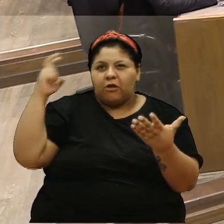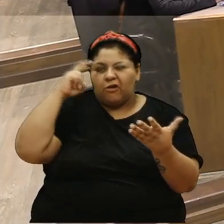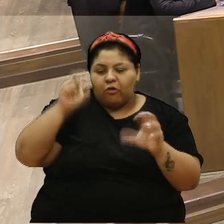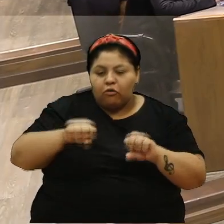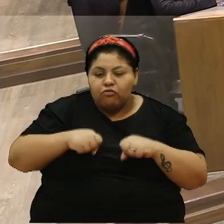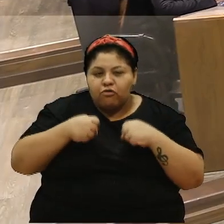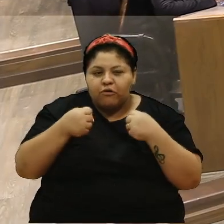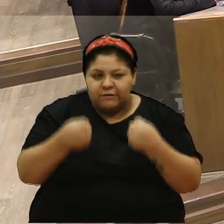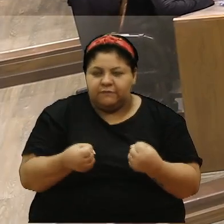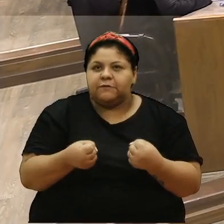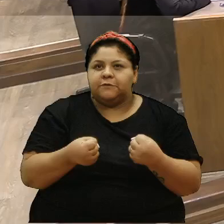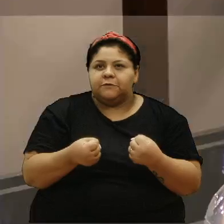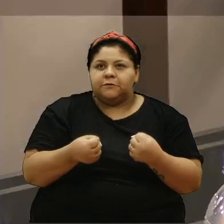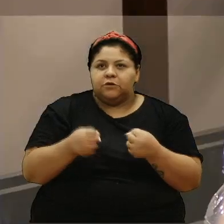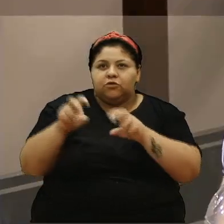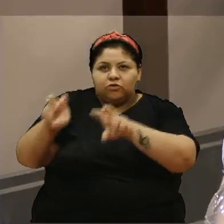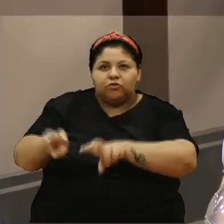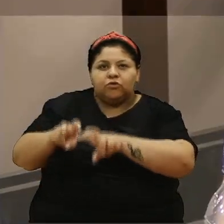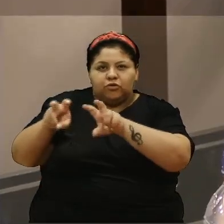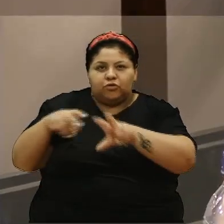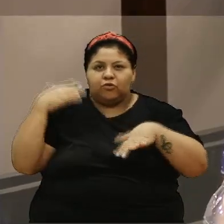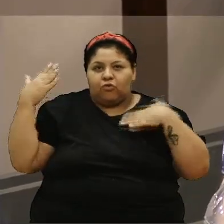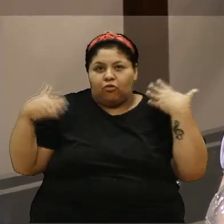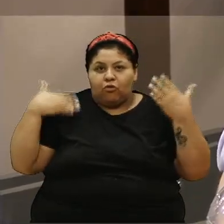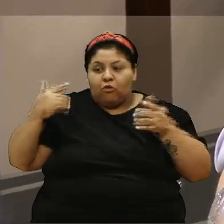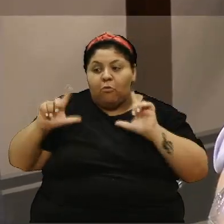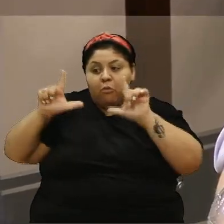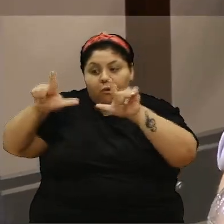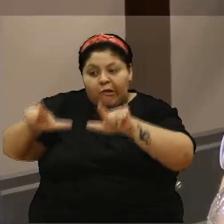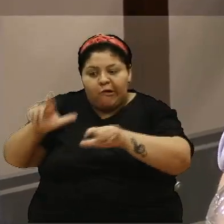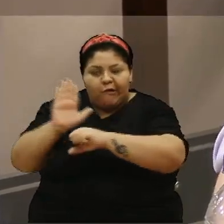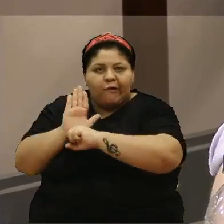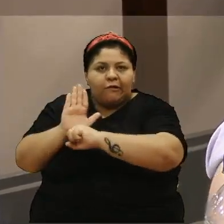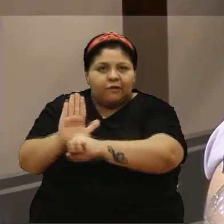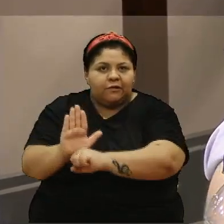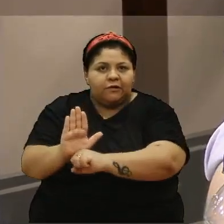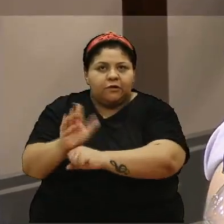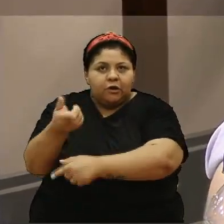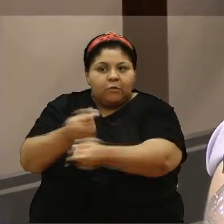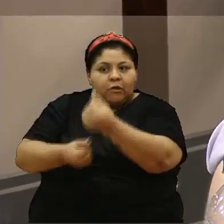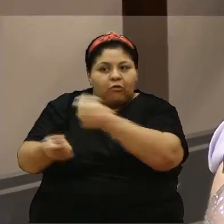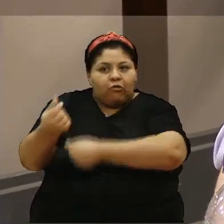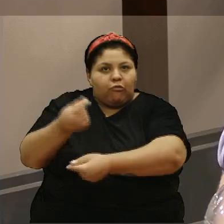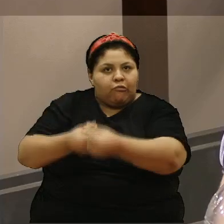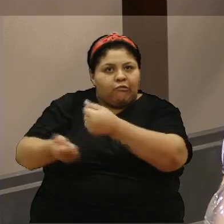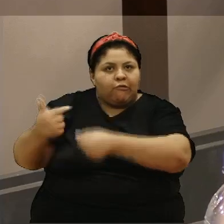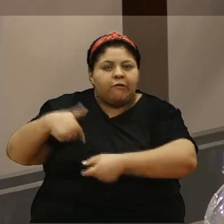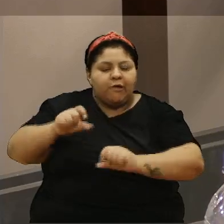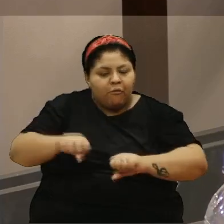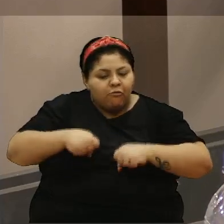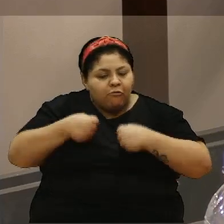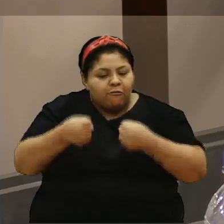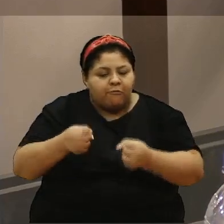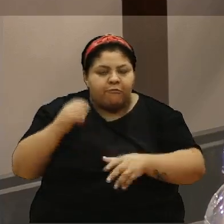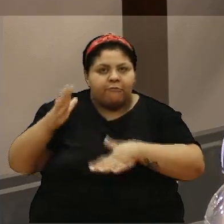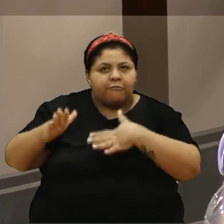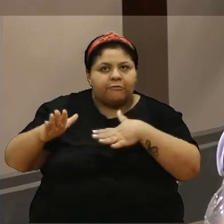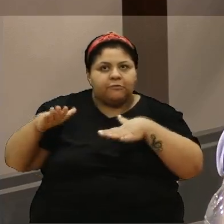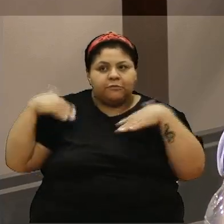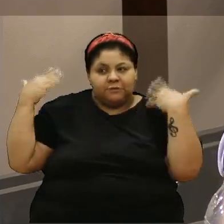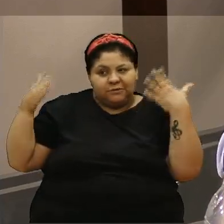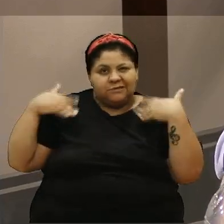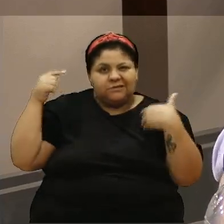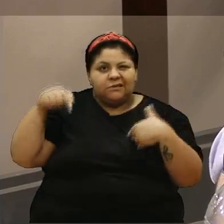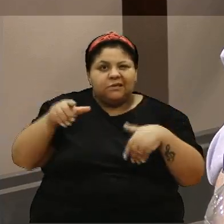defende muito essas questões do interior e turismo local, né, que contribui muito para que a economia gire. Eu sou muito defensor do turismo nessas questões,